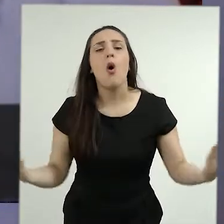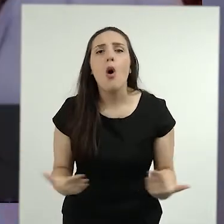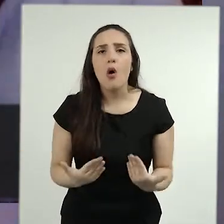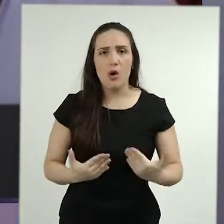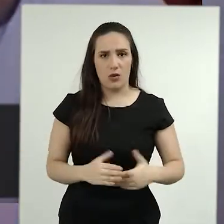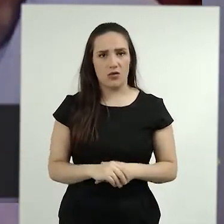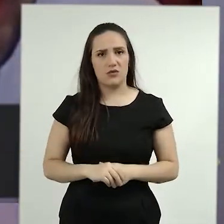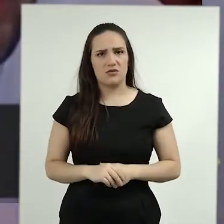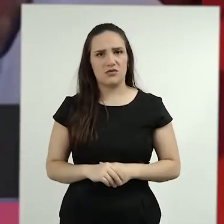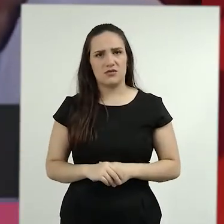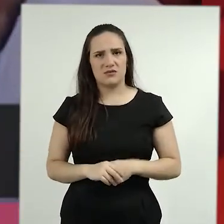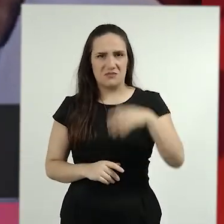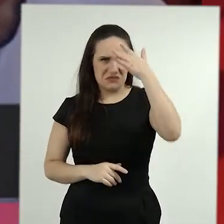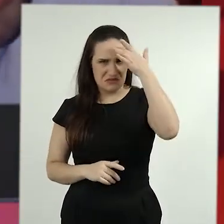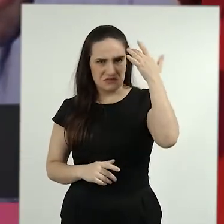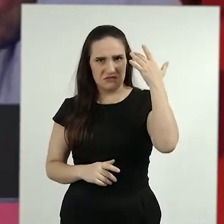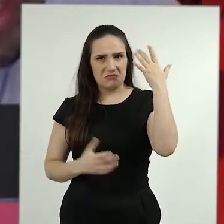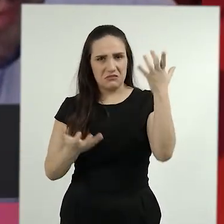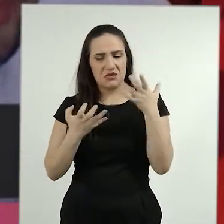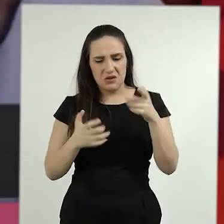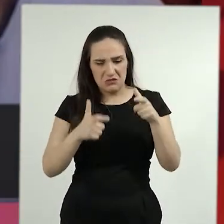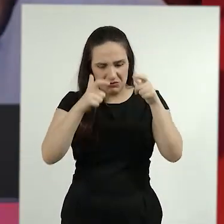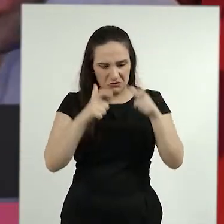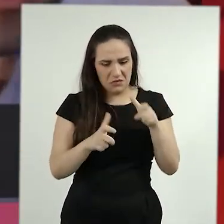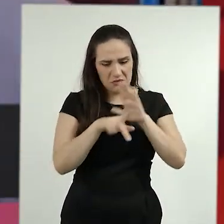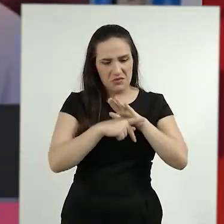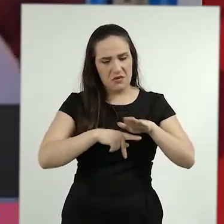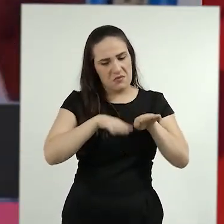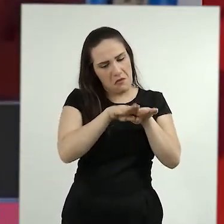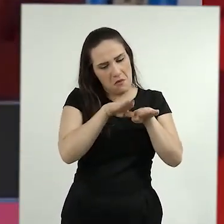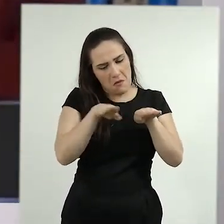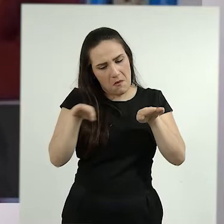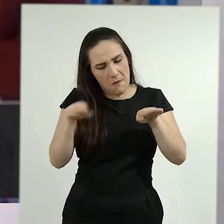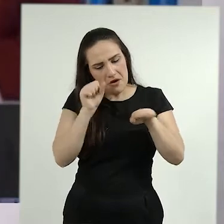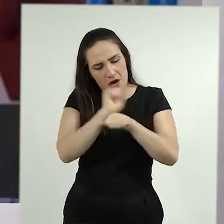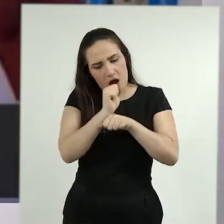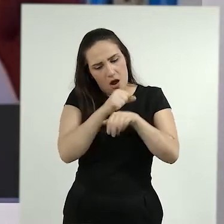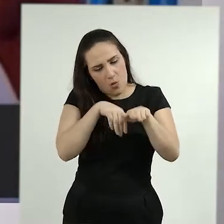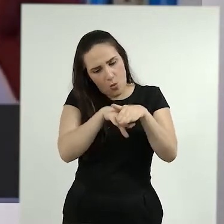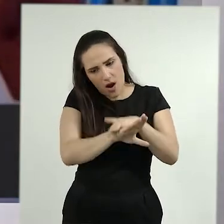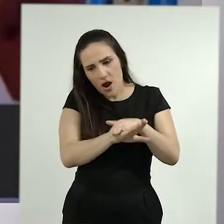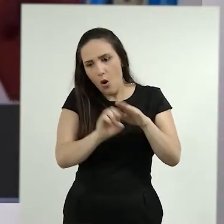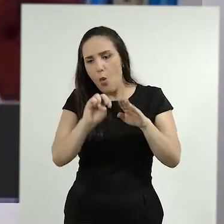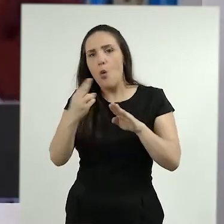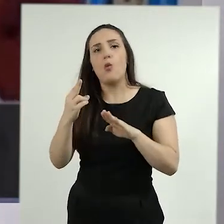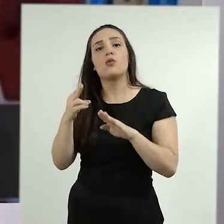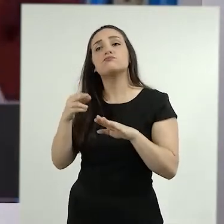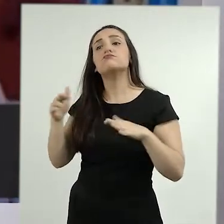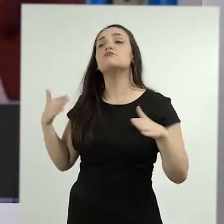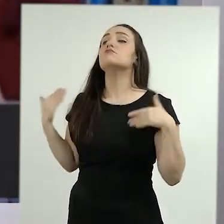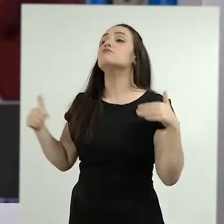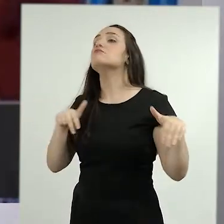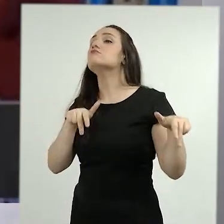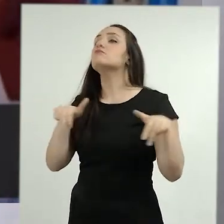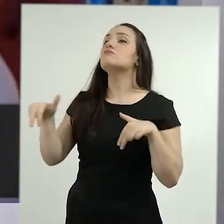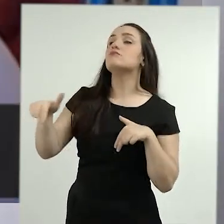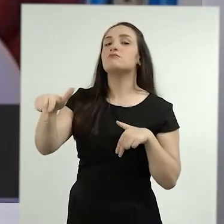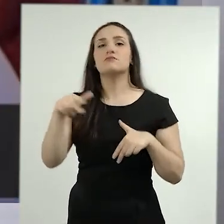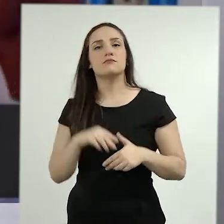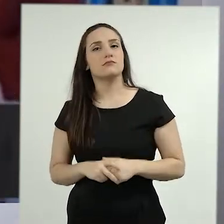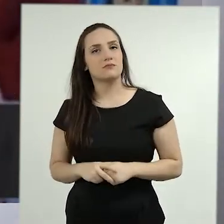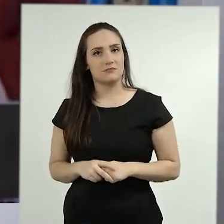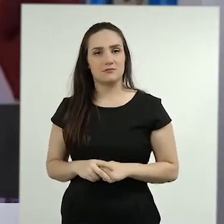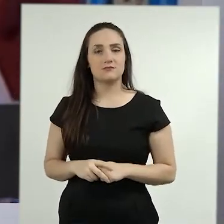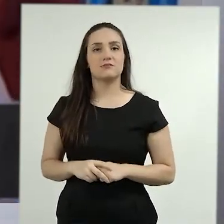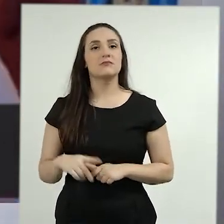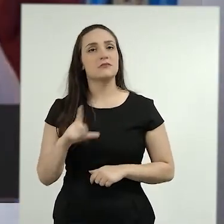pessoas preferem hoje? Ir para o estacionamento, ter um lugar para guardar o carro, ou passear no final de semana? Até mesmo aquelas pessoas que nem entram no